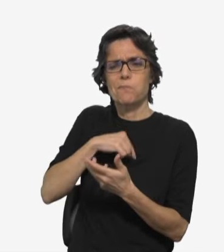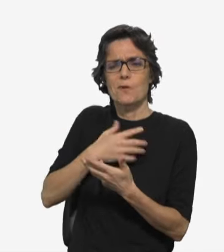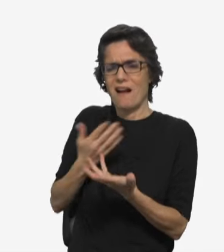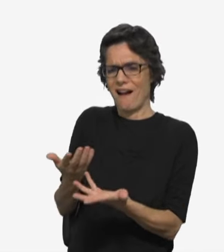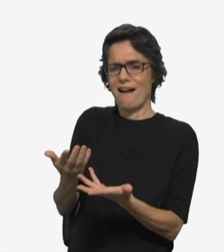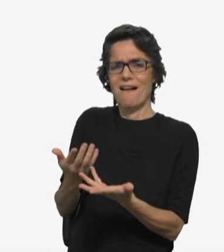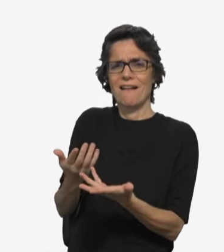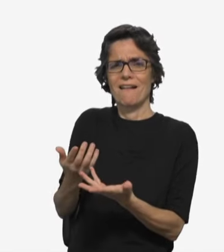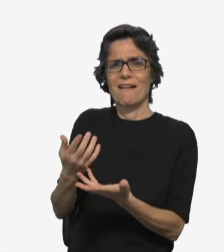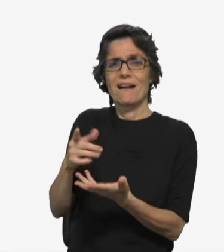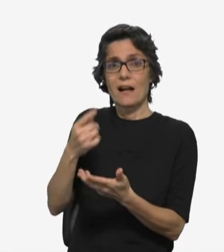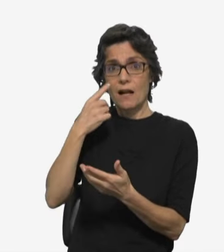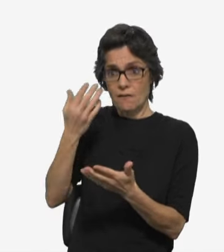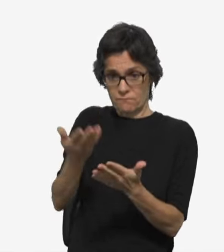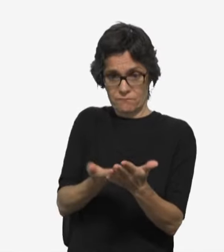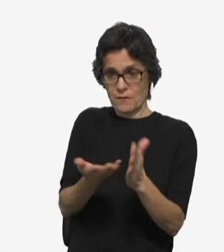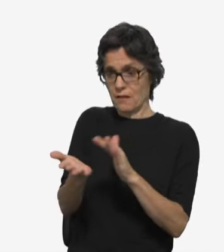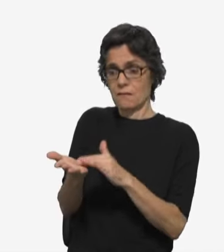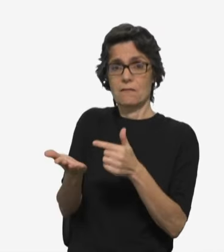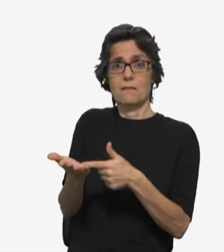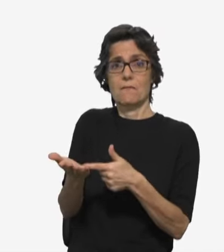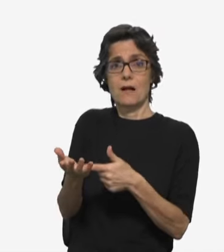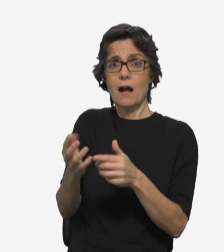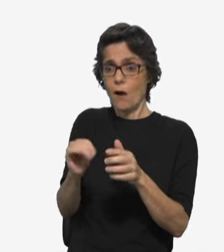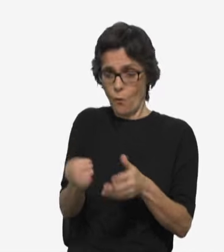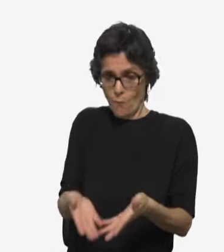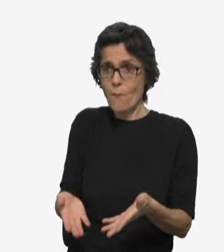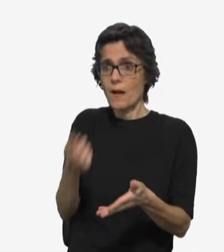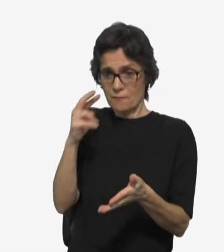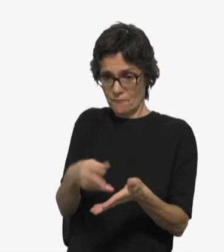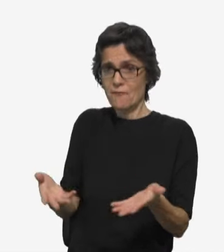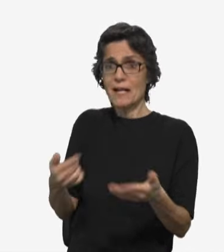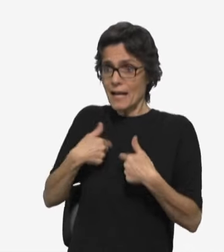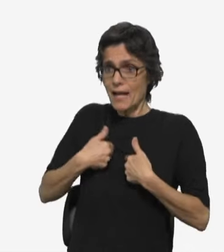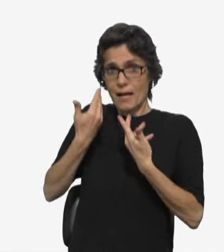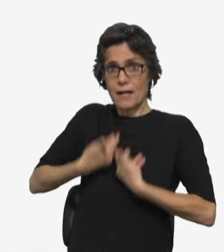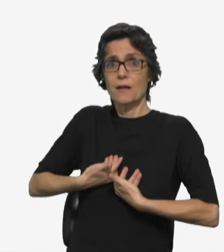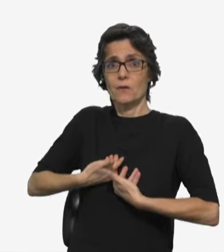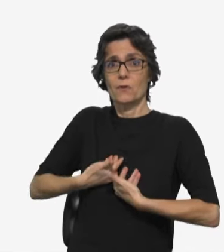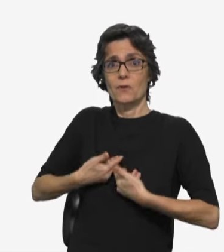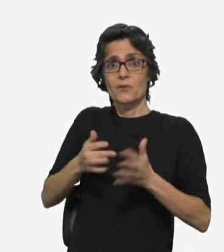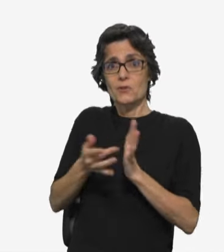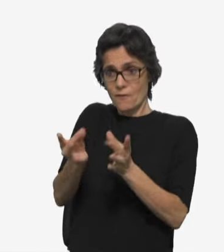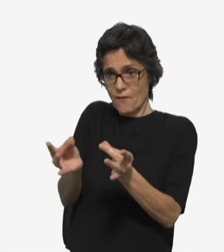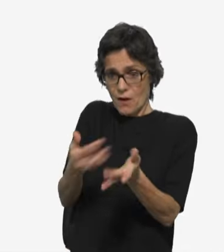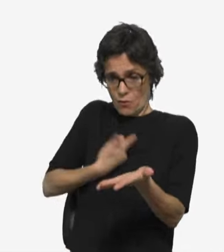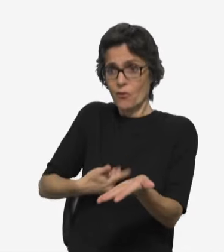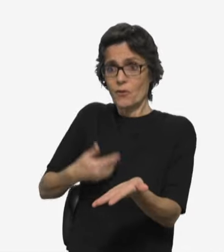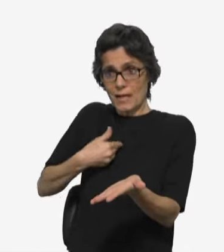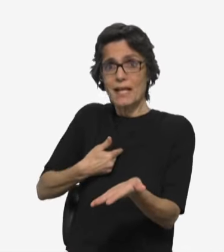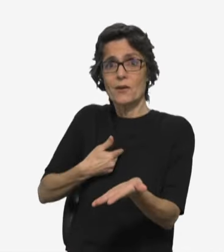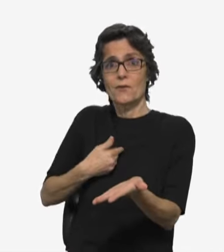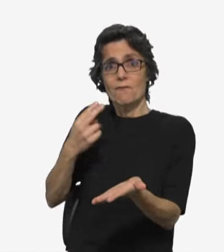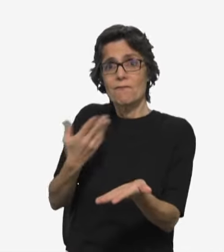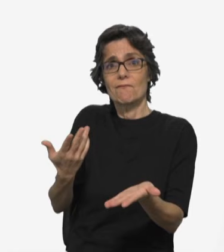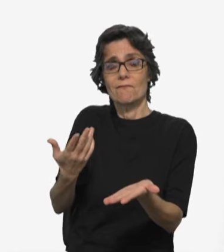corações? Vede as minhas mãos e os meus pés. Sou eu mesmo. Tocai-me e vede.